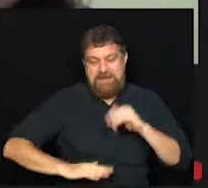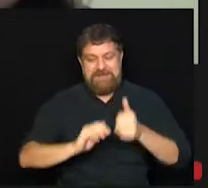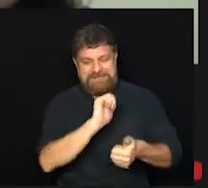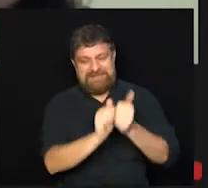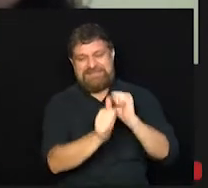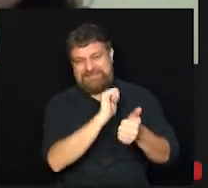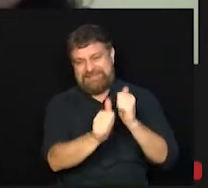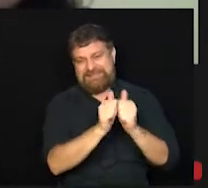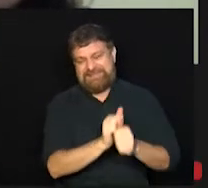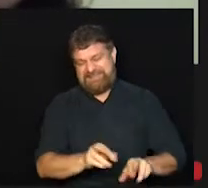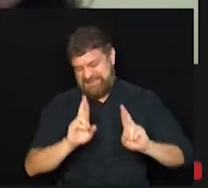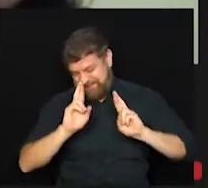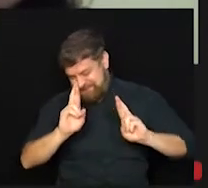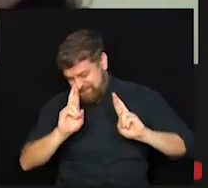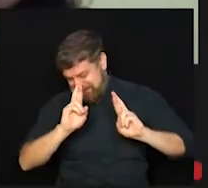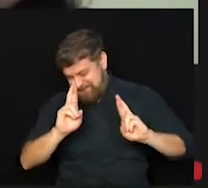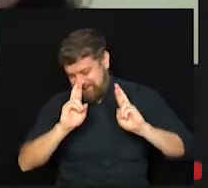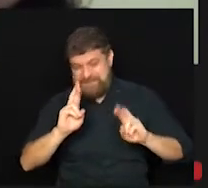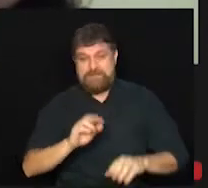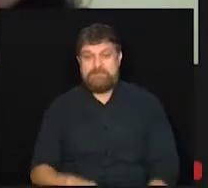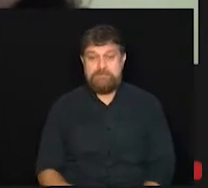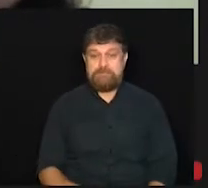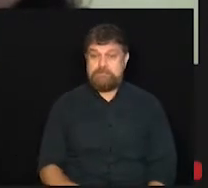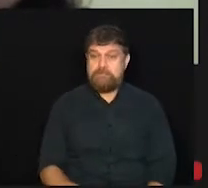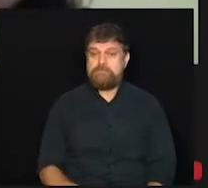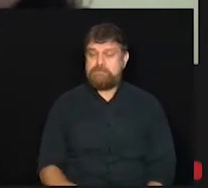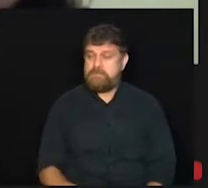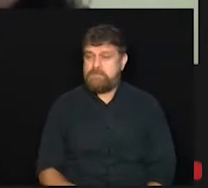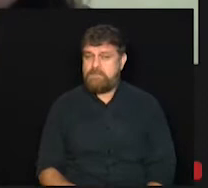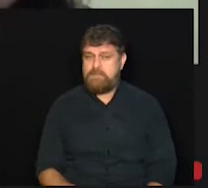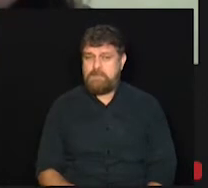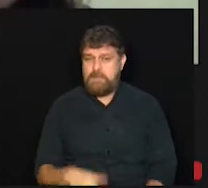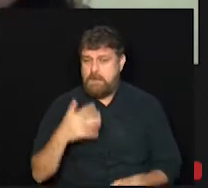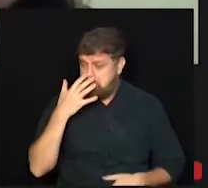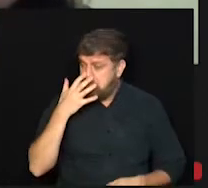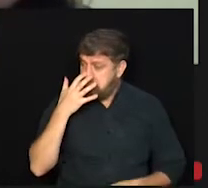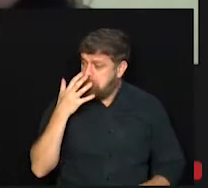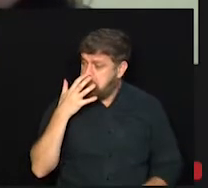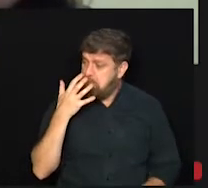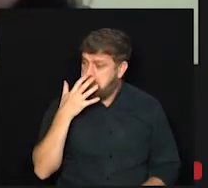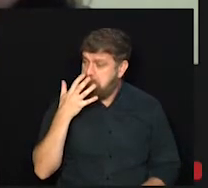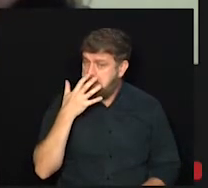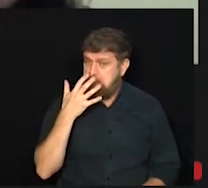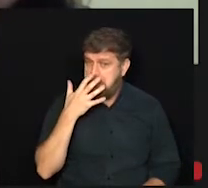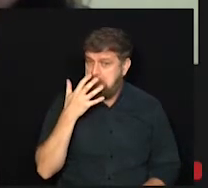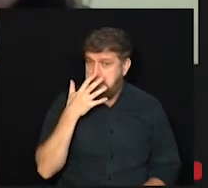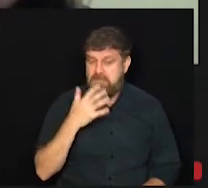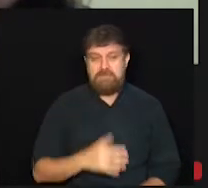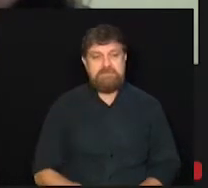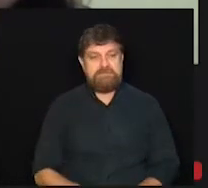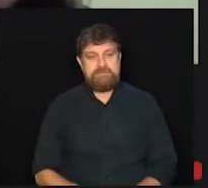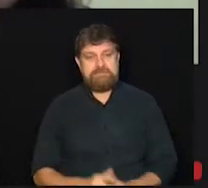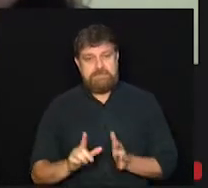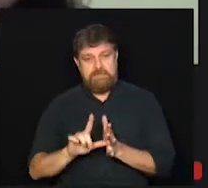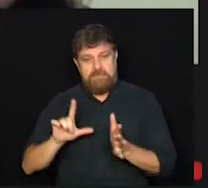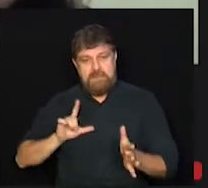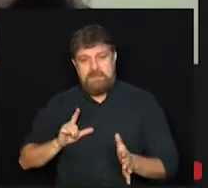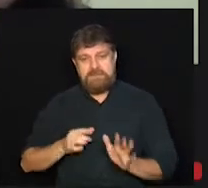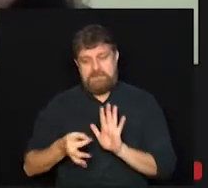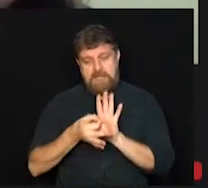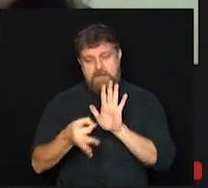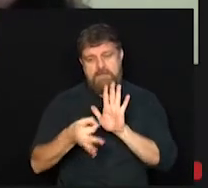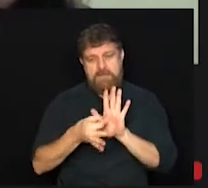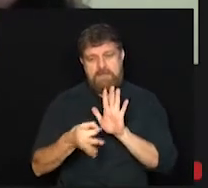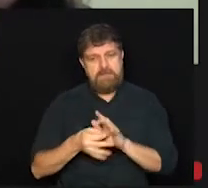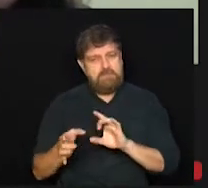é uma modalidade de ingresso bastante interessante. Mas antes de fazer os meus comentários, eu quero abrir